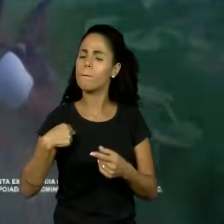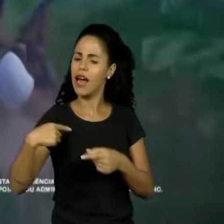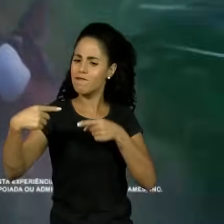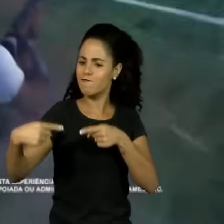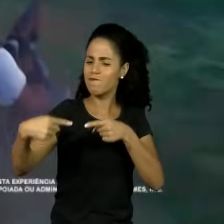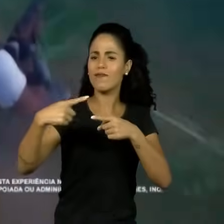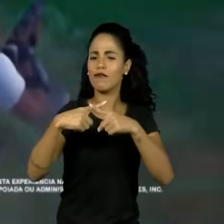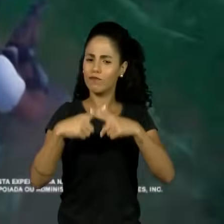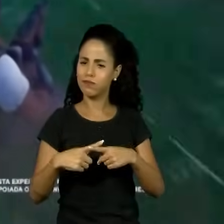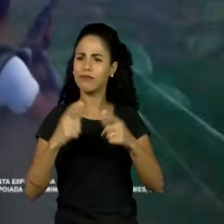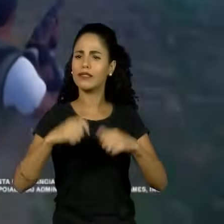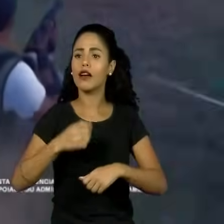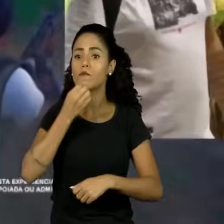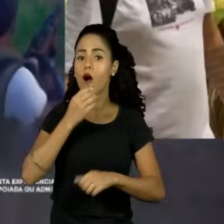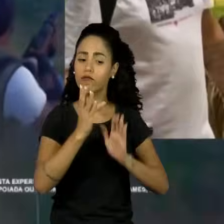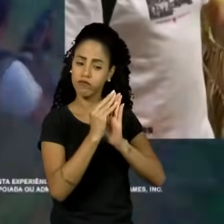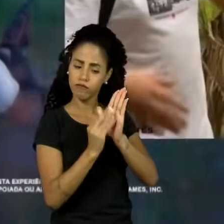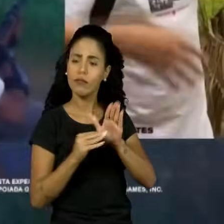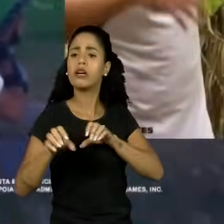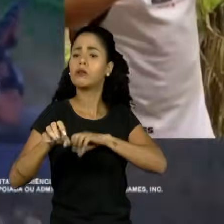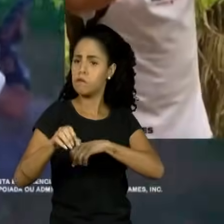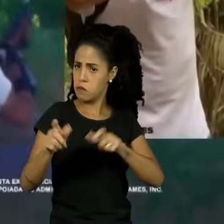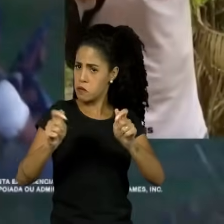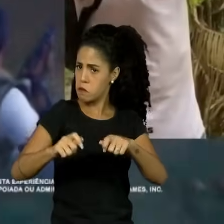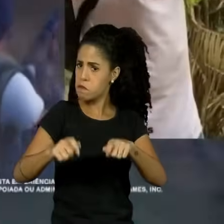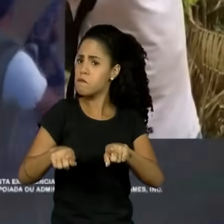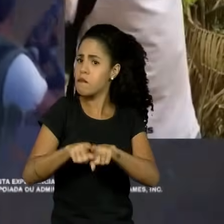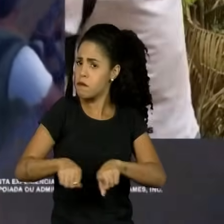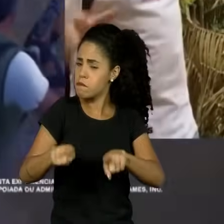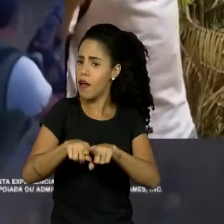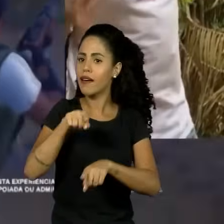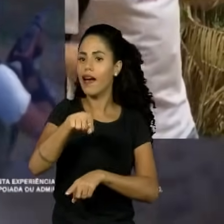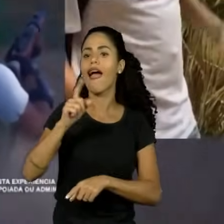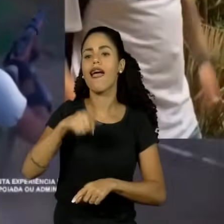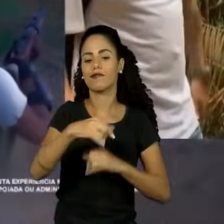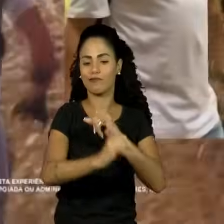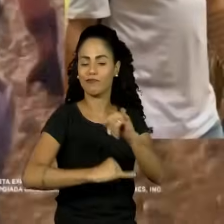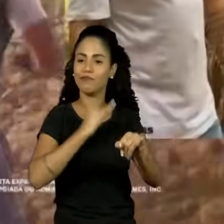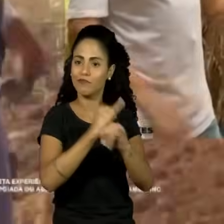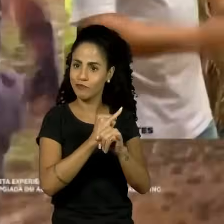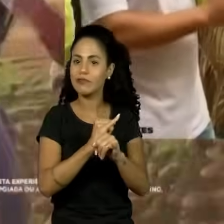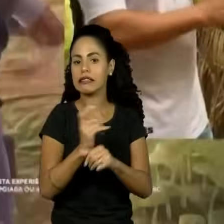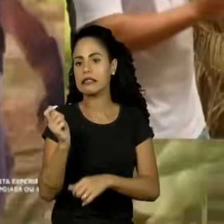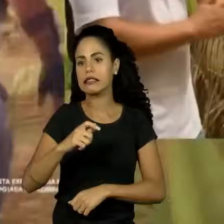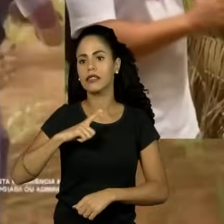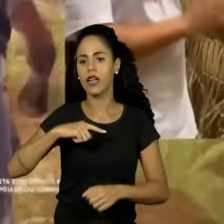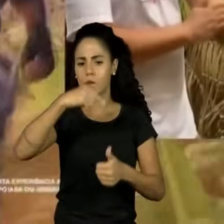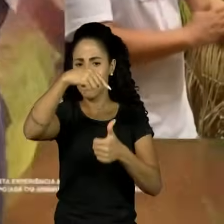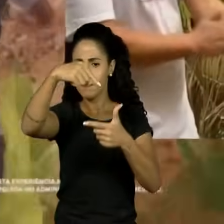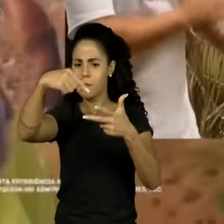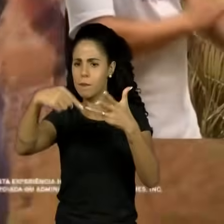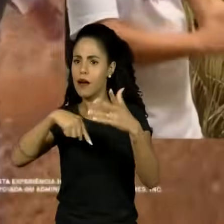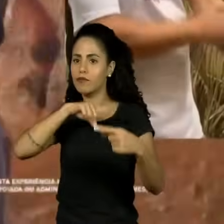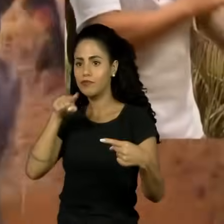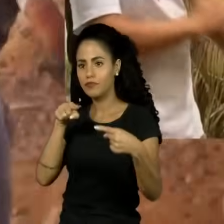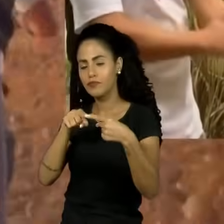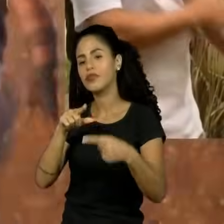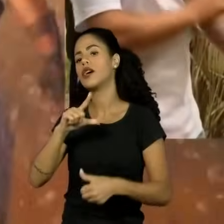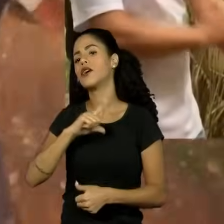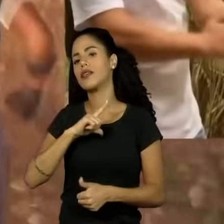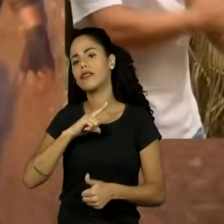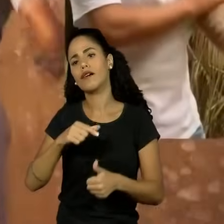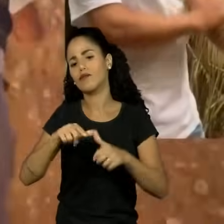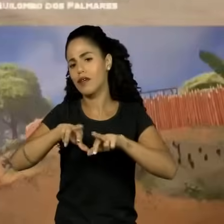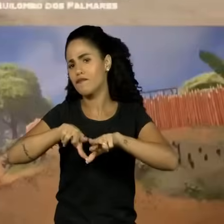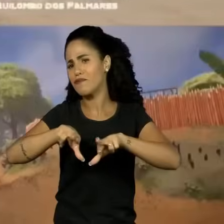um caráter de entretenimento e um caráter educativo. É uma mídia de interação e ela pode ter vários propósitos. Então tem